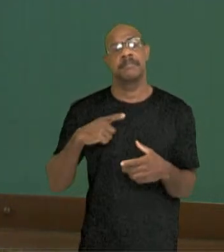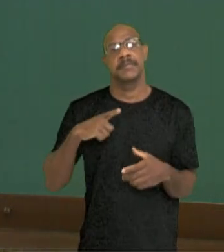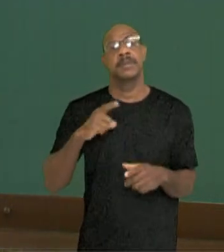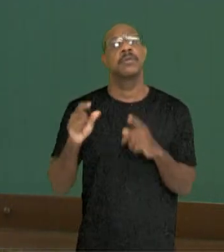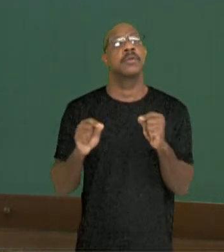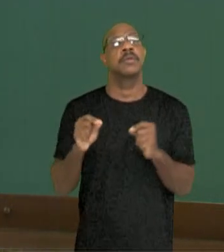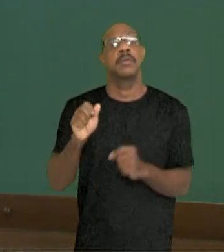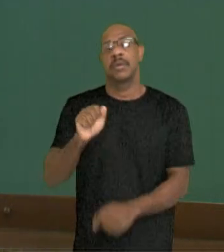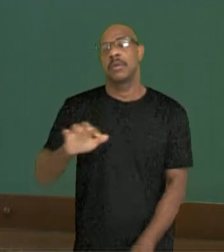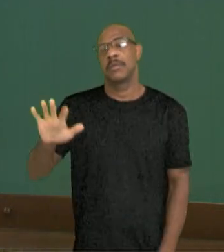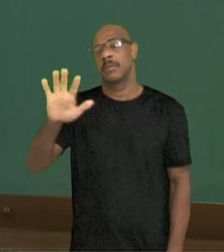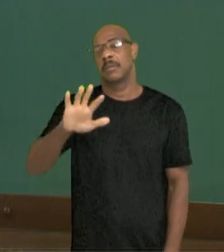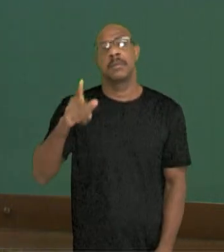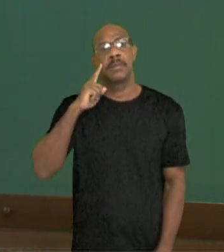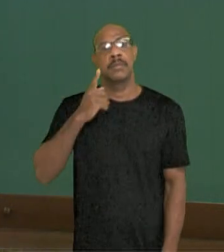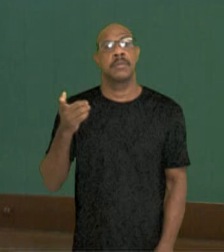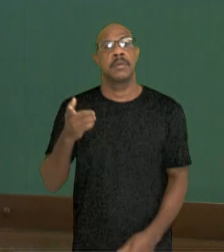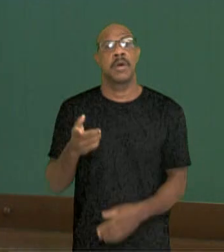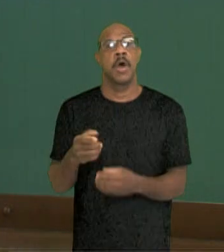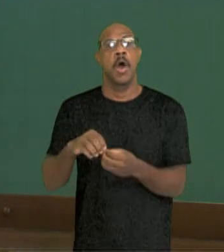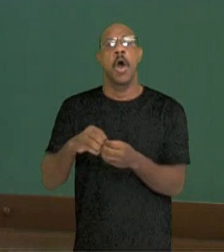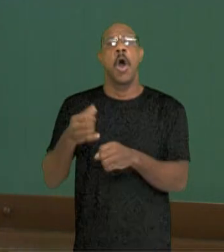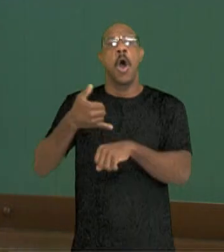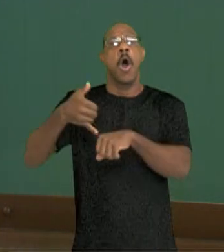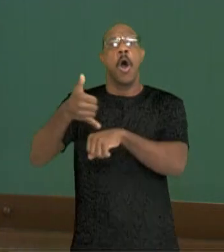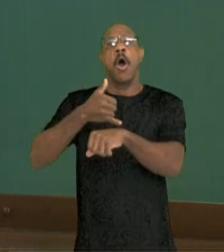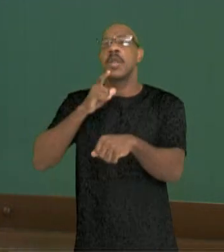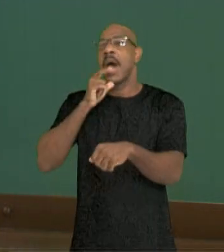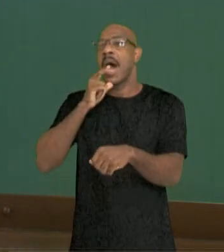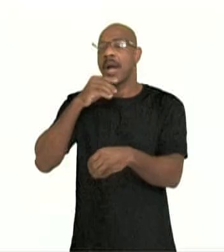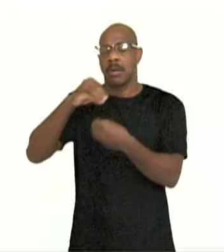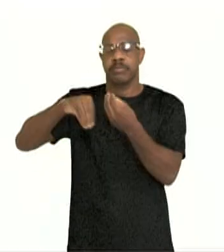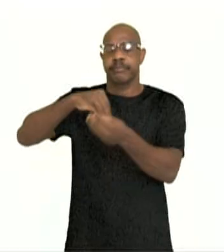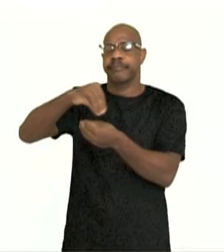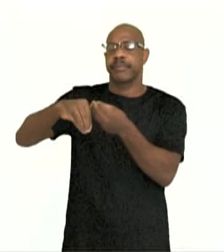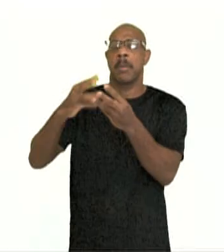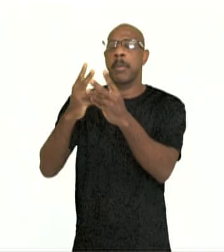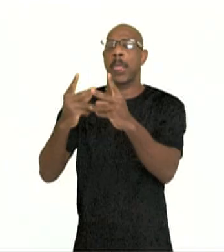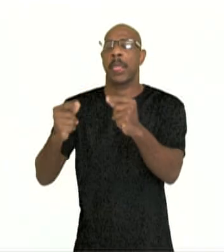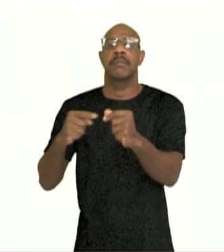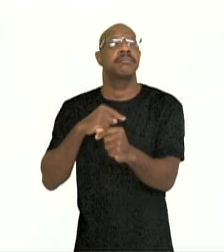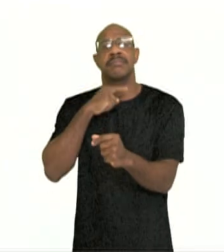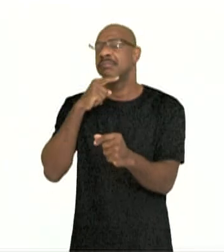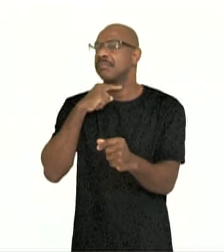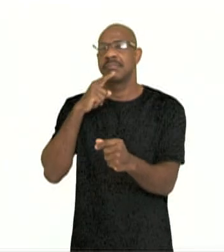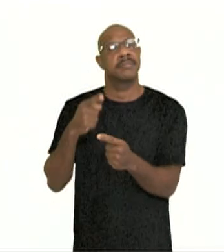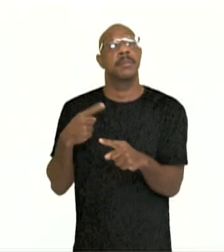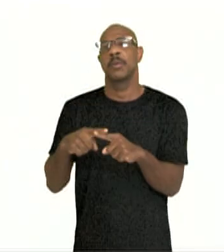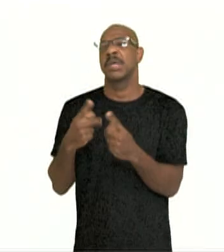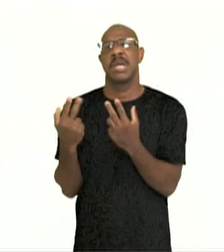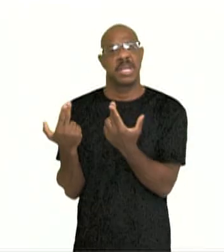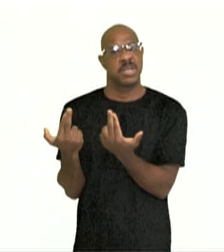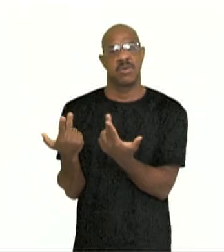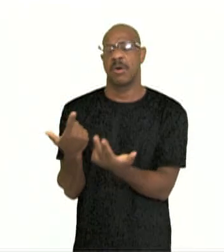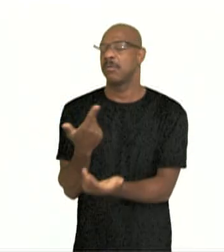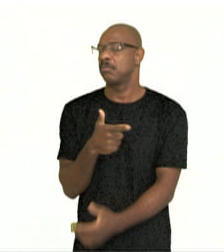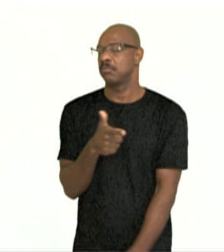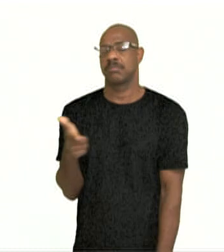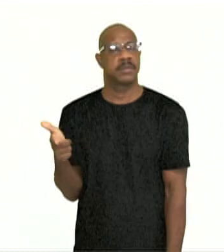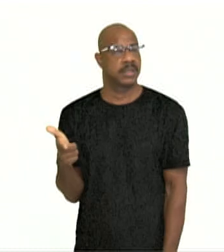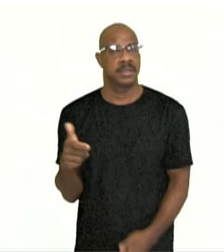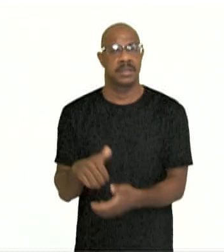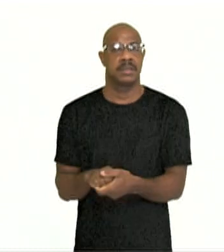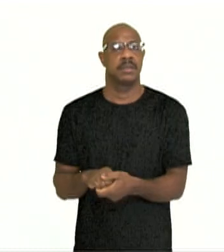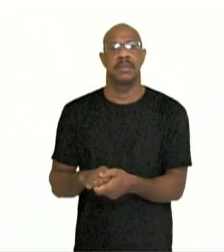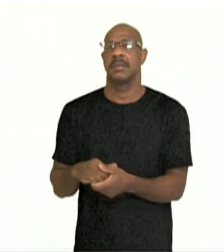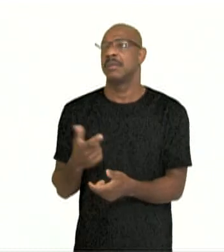aqui, observe, óleo em água. Eles não se dissolvem, porque não são semelhantes, não são